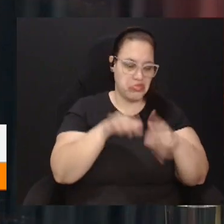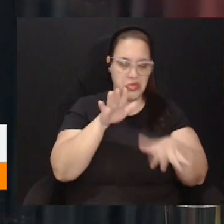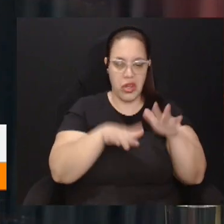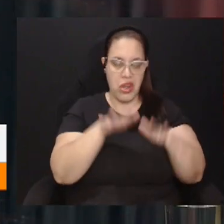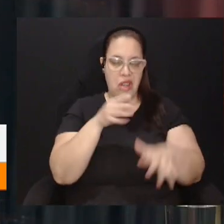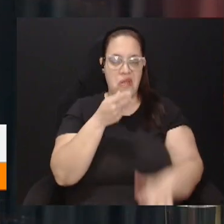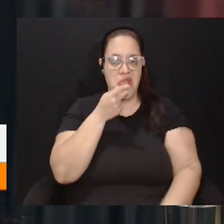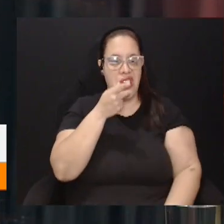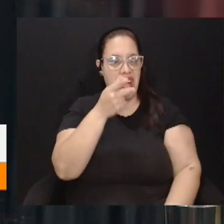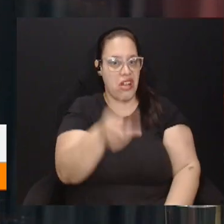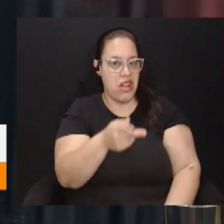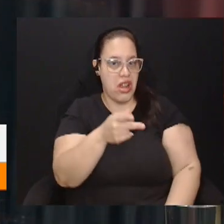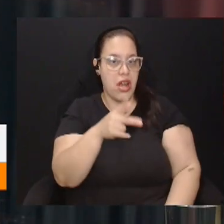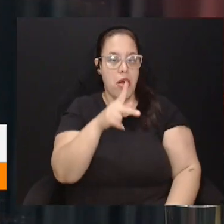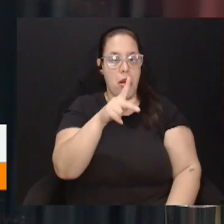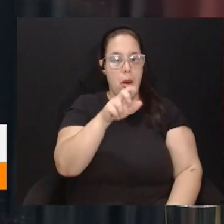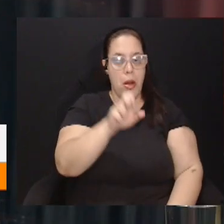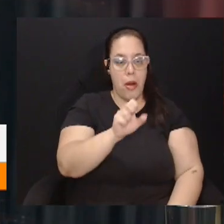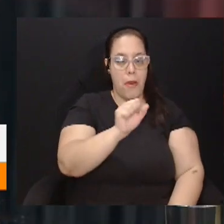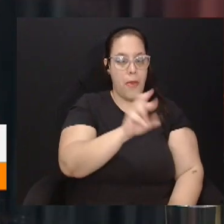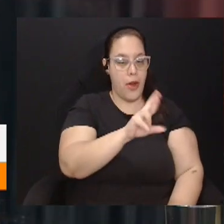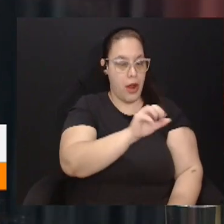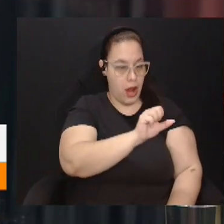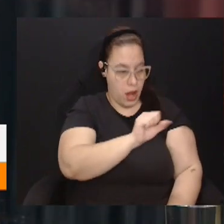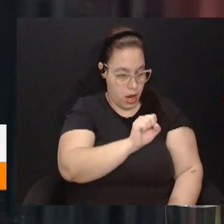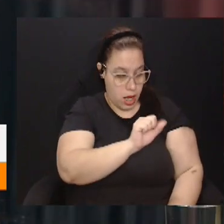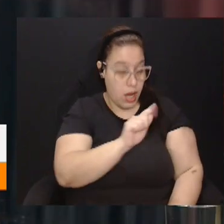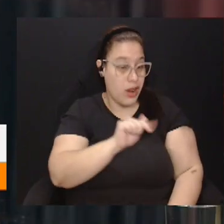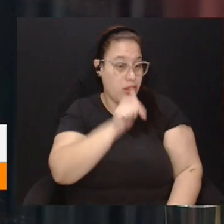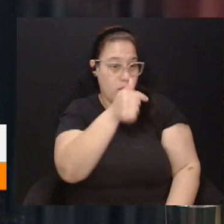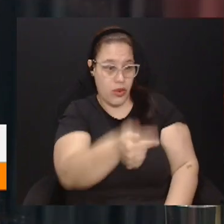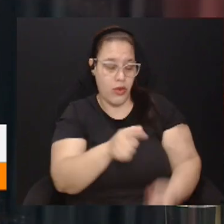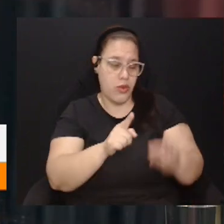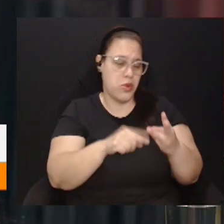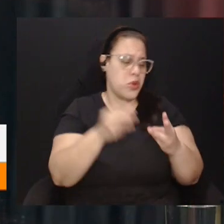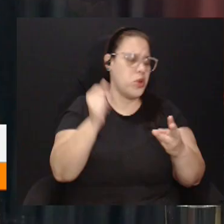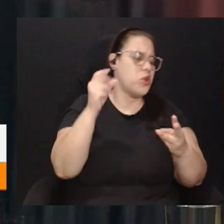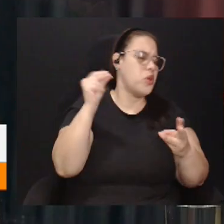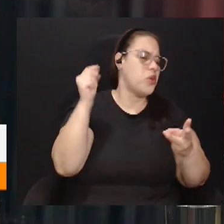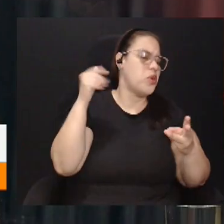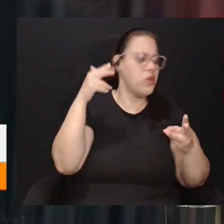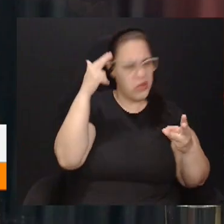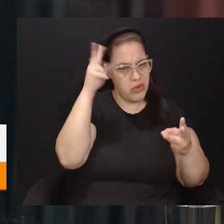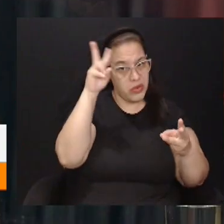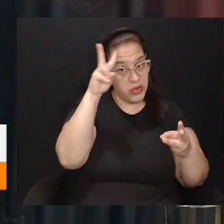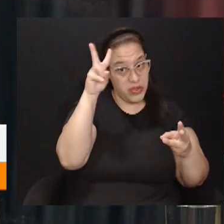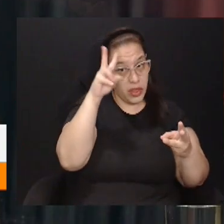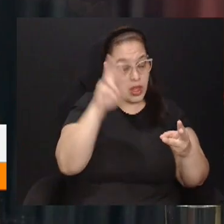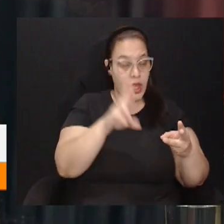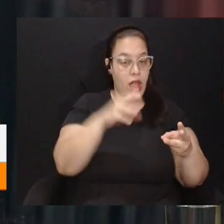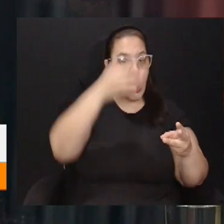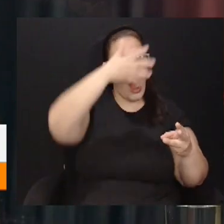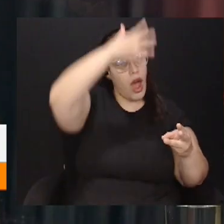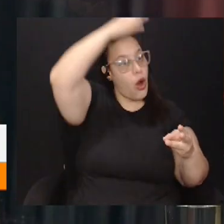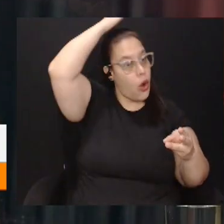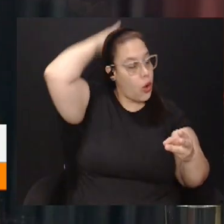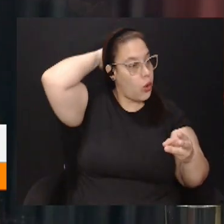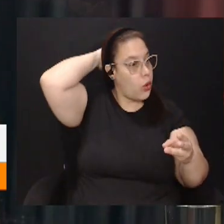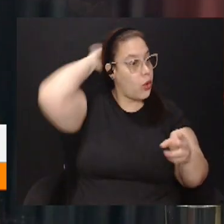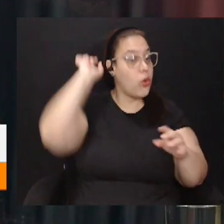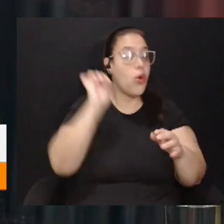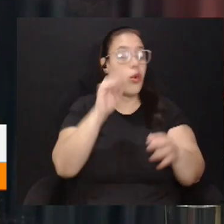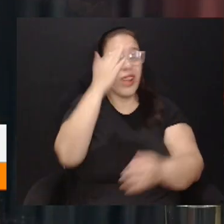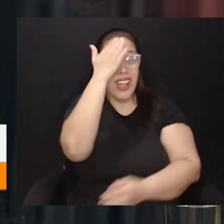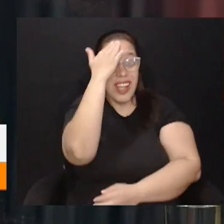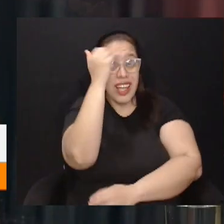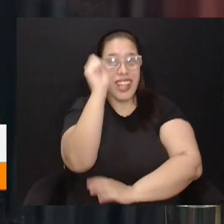dos persas, Uhum, outros, remontam a tradição aos romanos. O que se sabe é